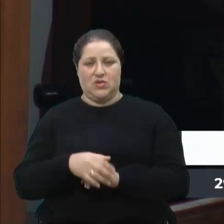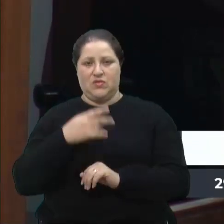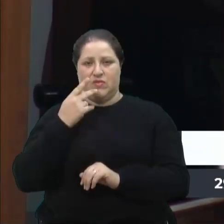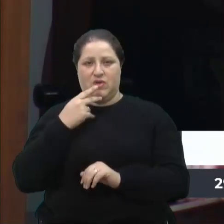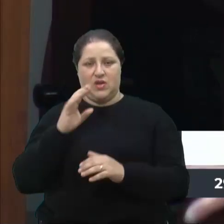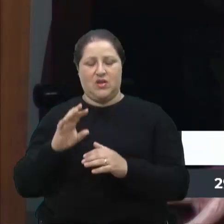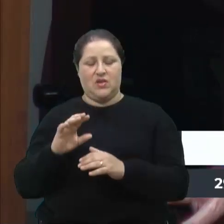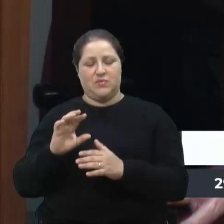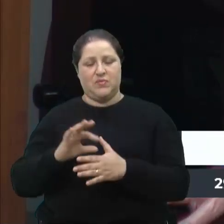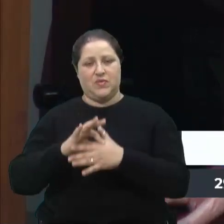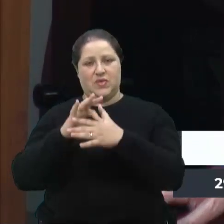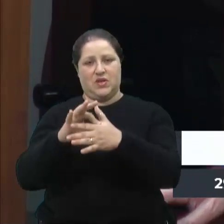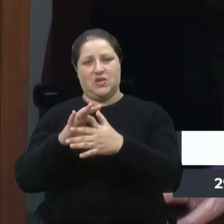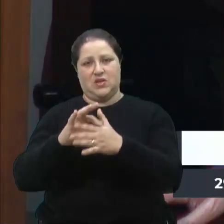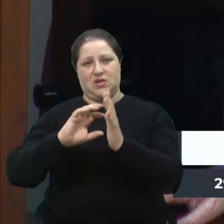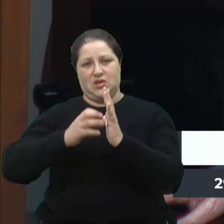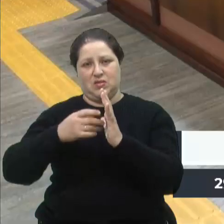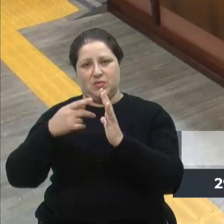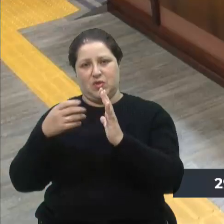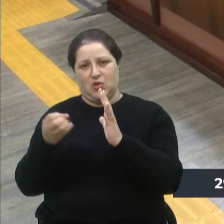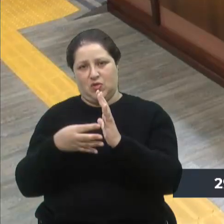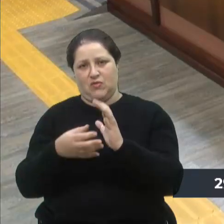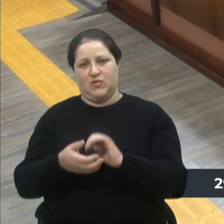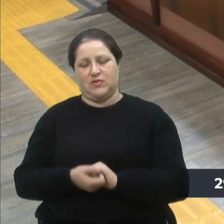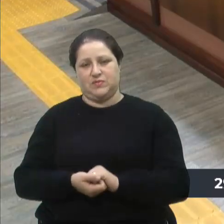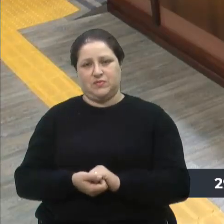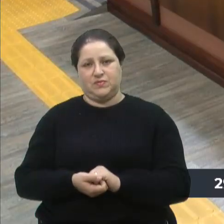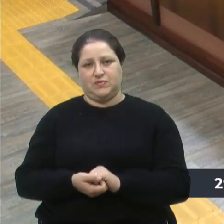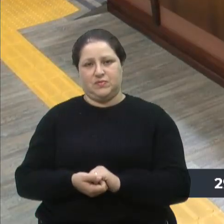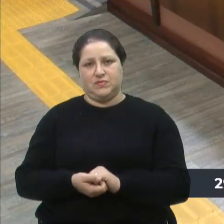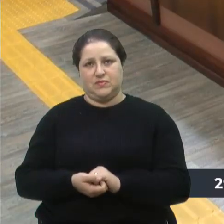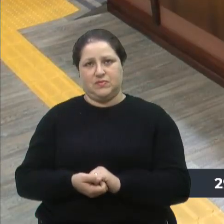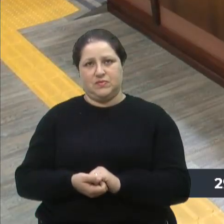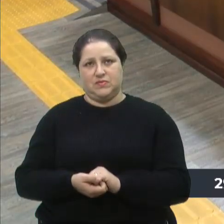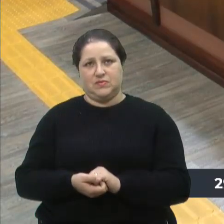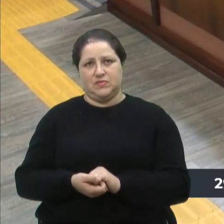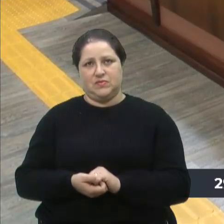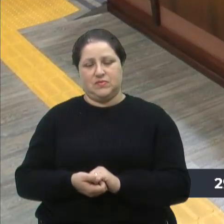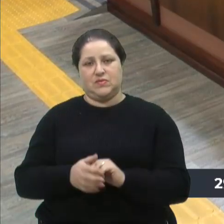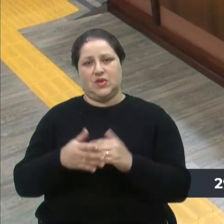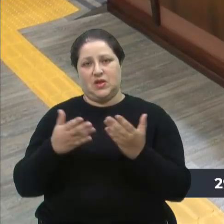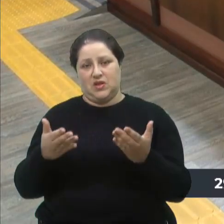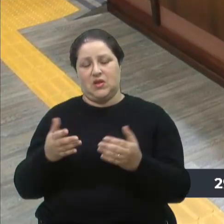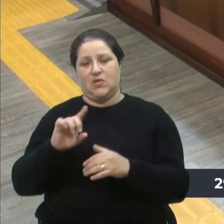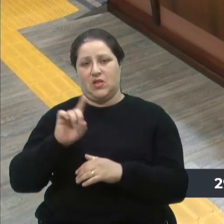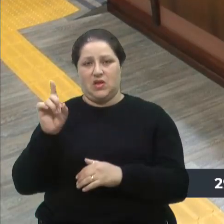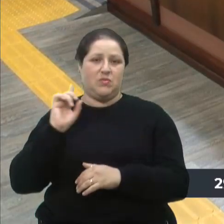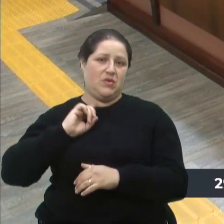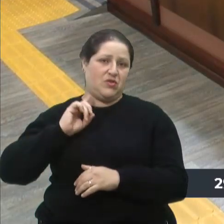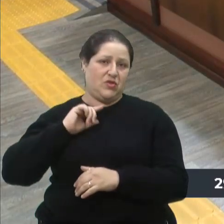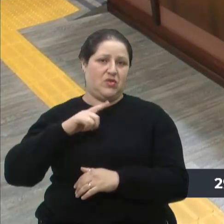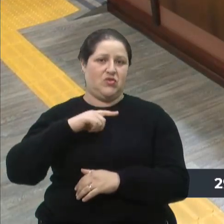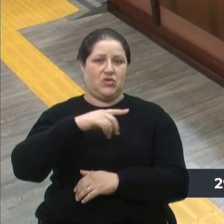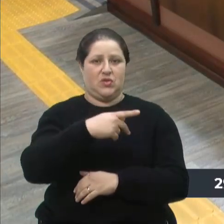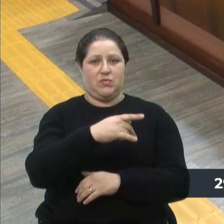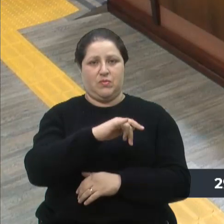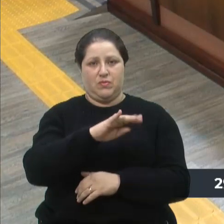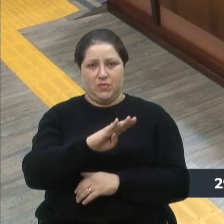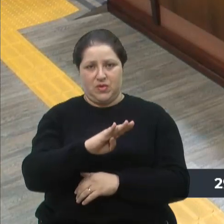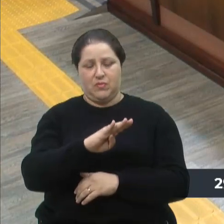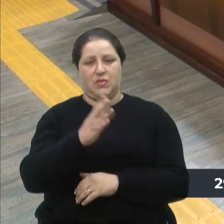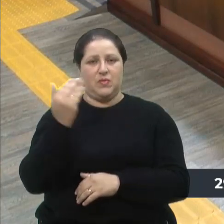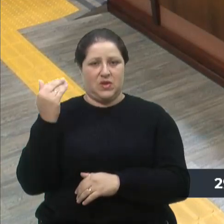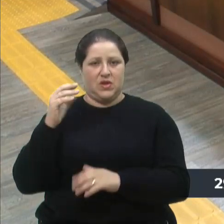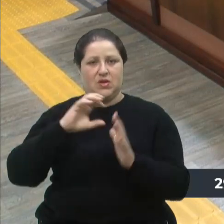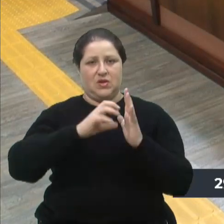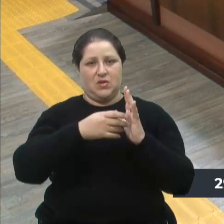Novo. Declaração de líder da bancada do Novo. Então, Minas Gerais tinha no PIB, quando na época do PT,